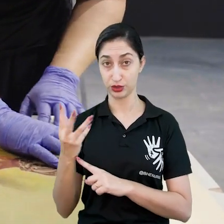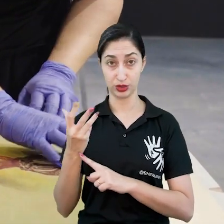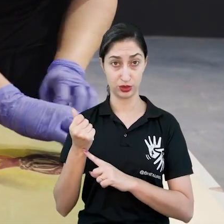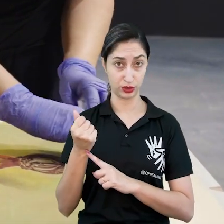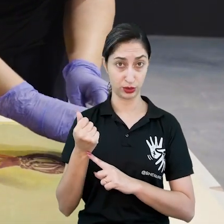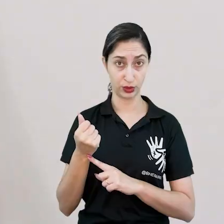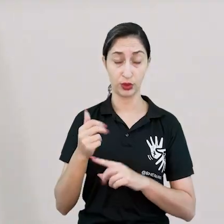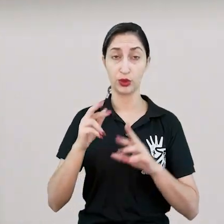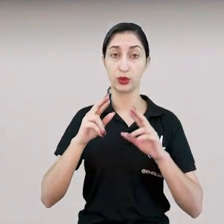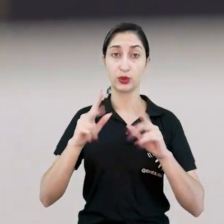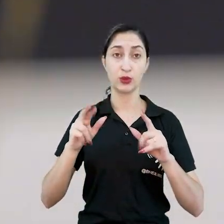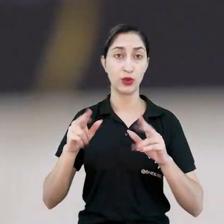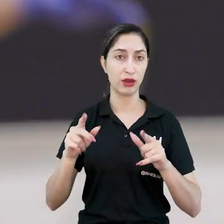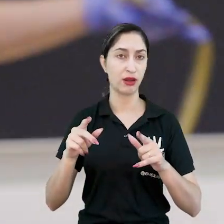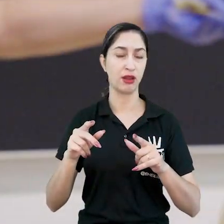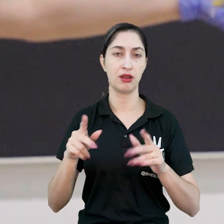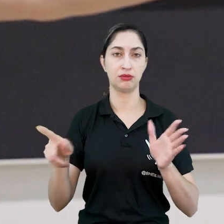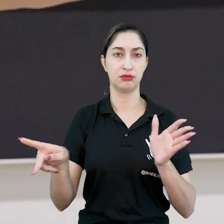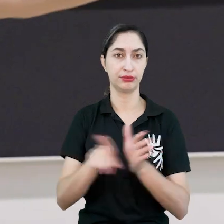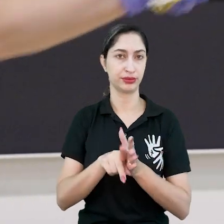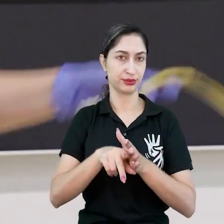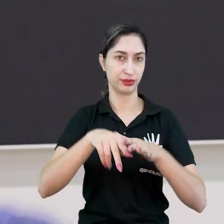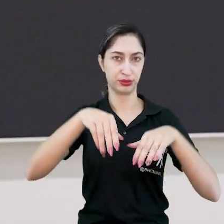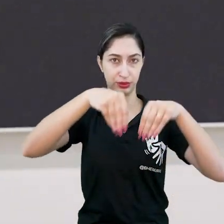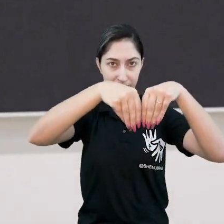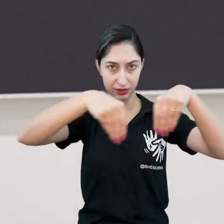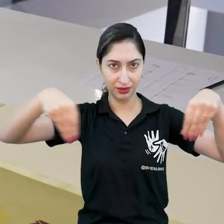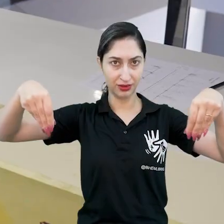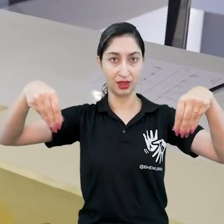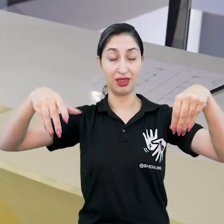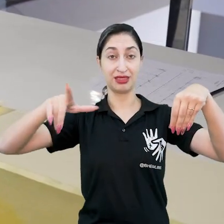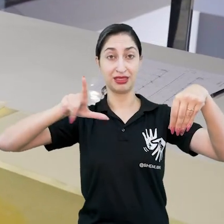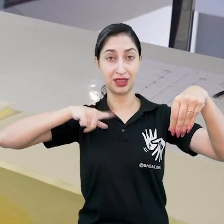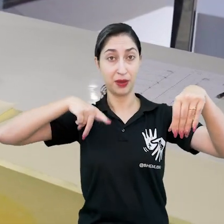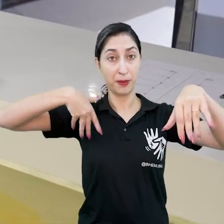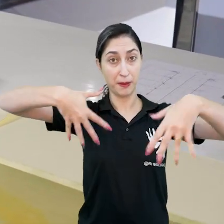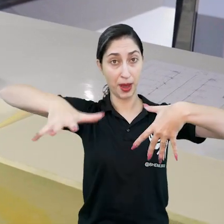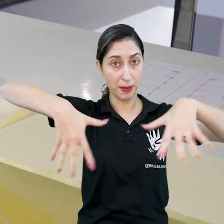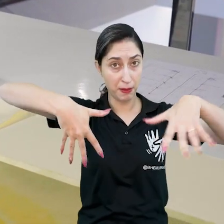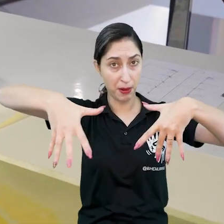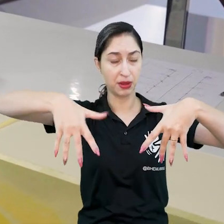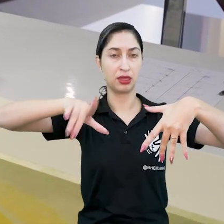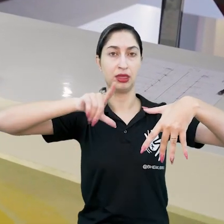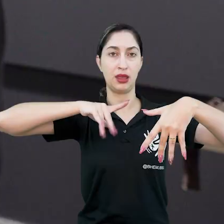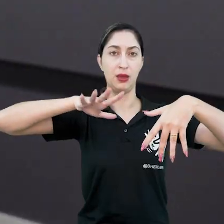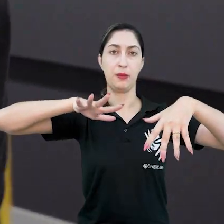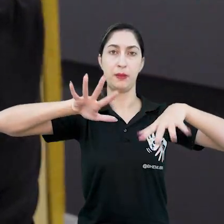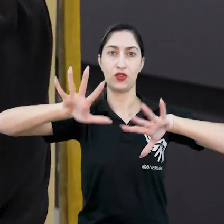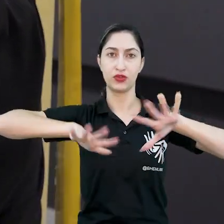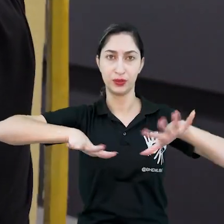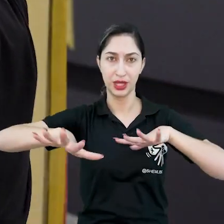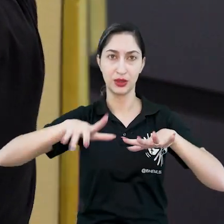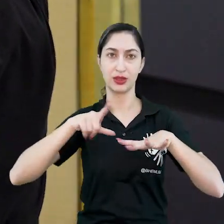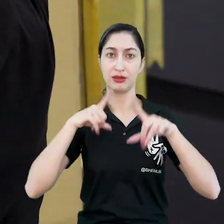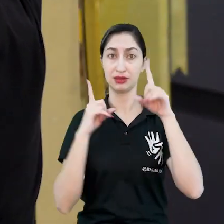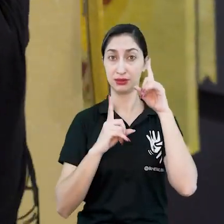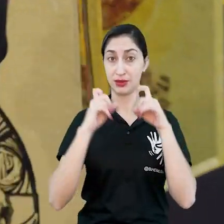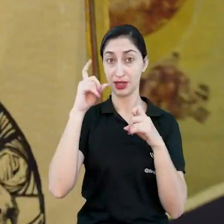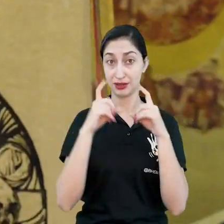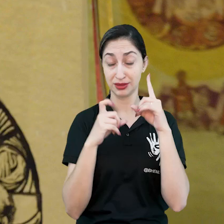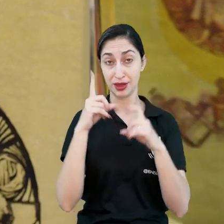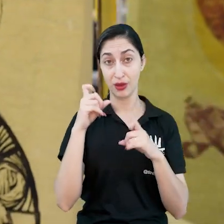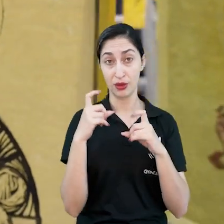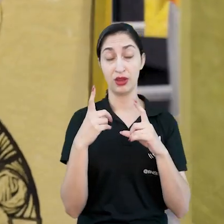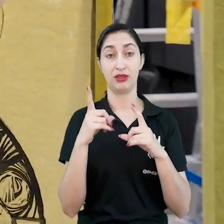você entalhar uma figura numa gravura. Eles têm movimentação de panos, ele tem expressões faciais que